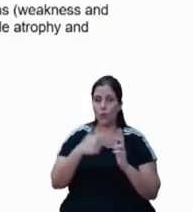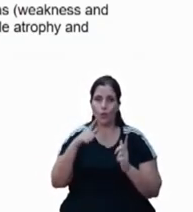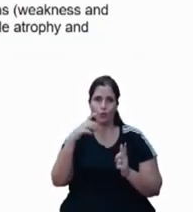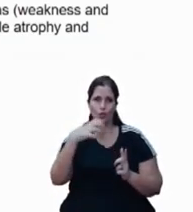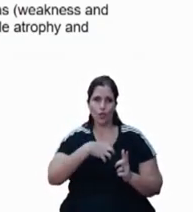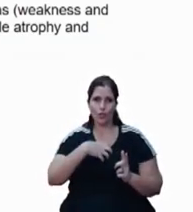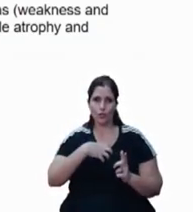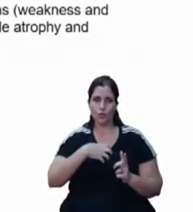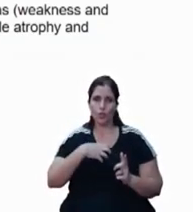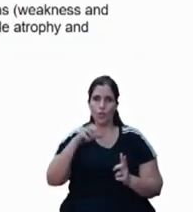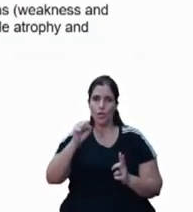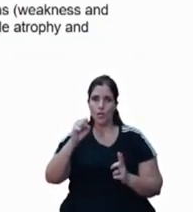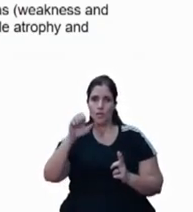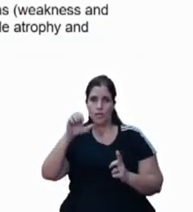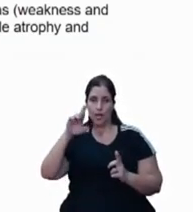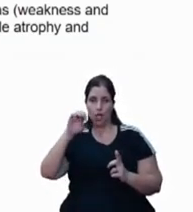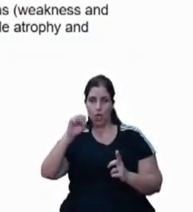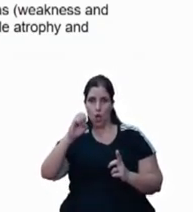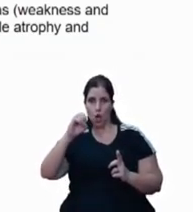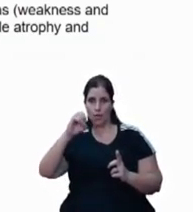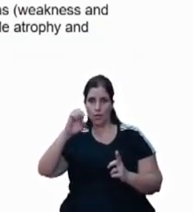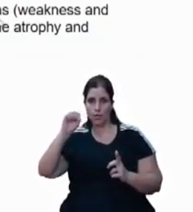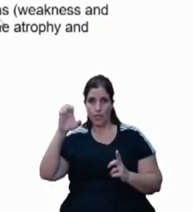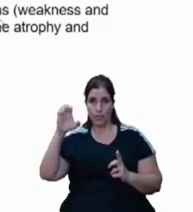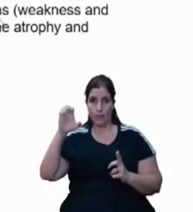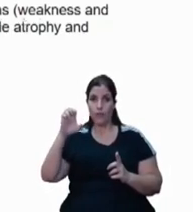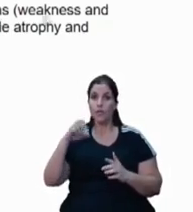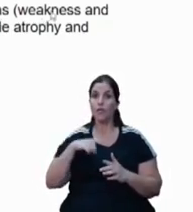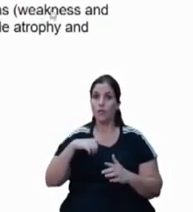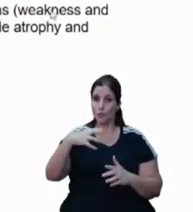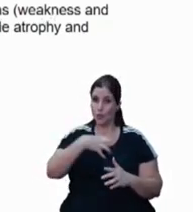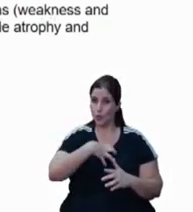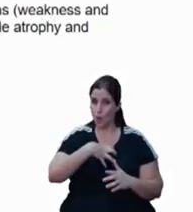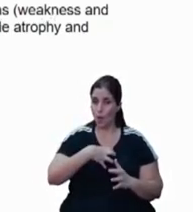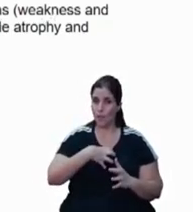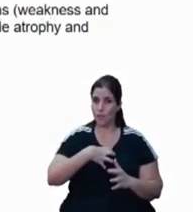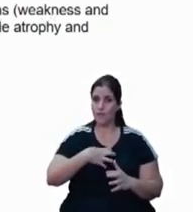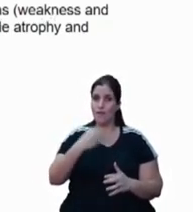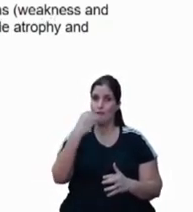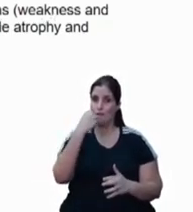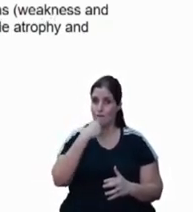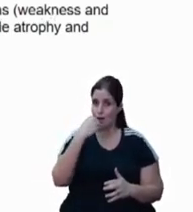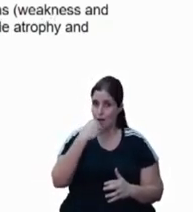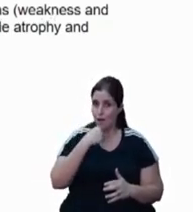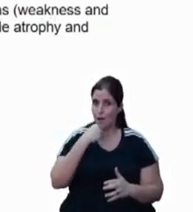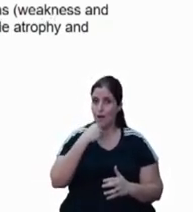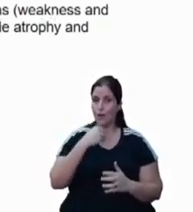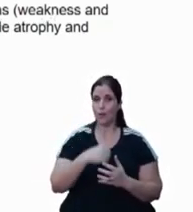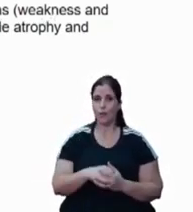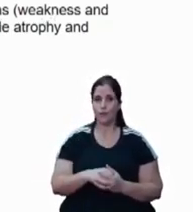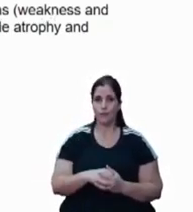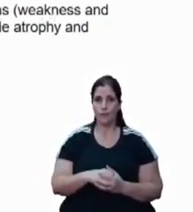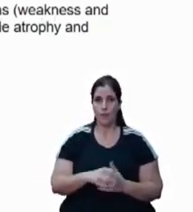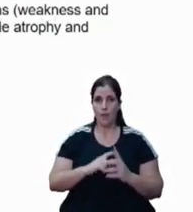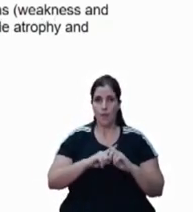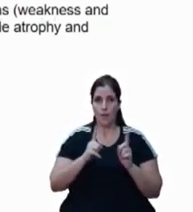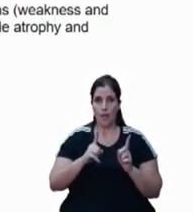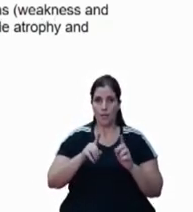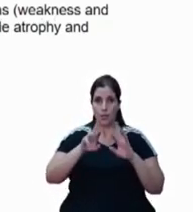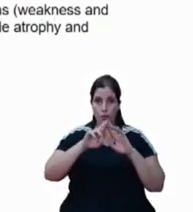esclerose lateral amiotrófica. Eles compartilham alguns sintomas, fraqueza e espasticidade, mas